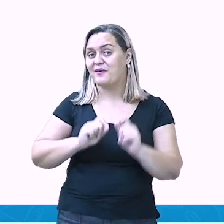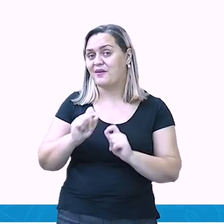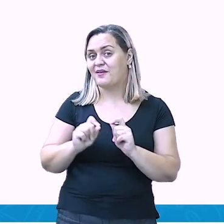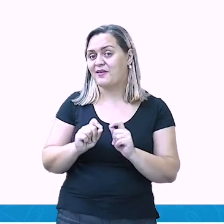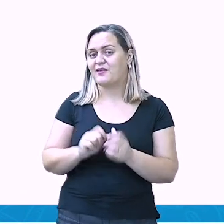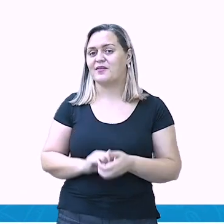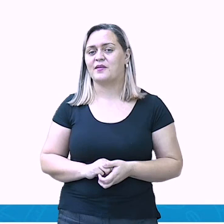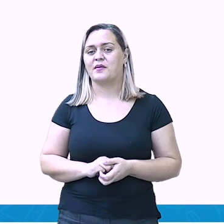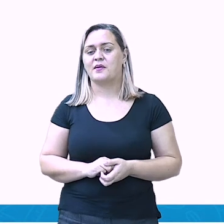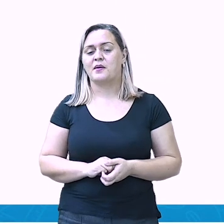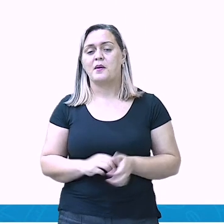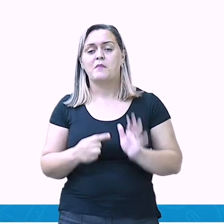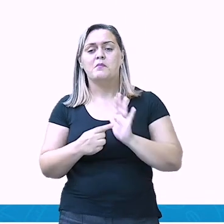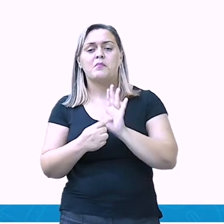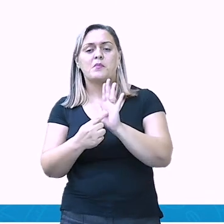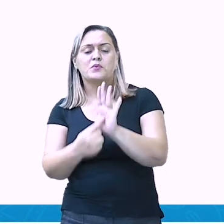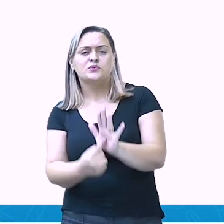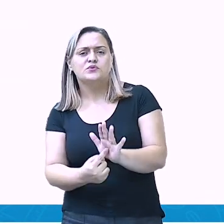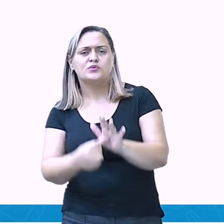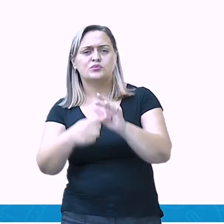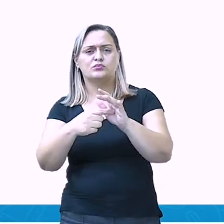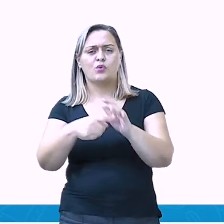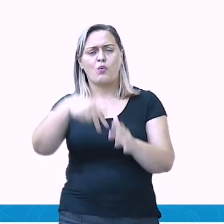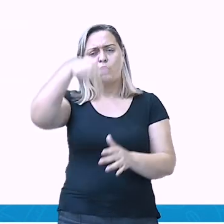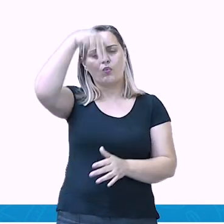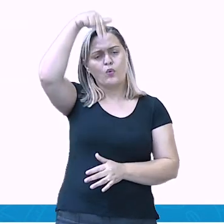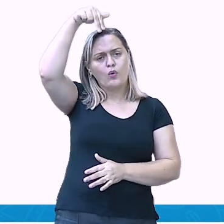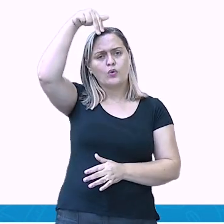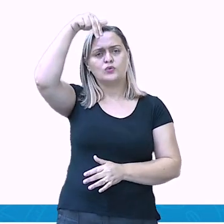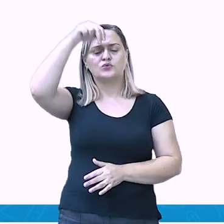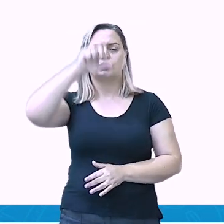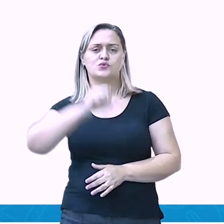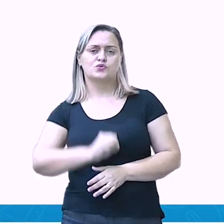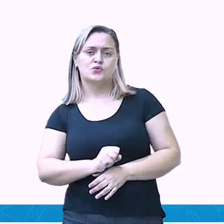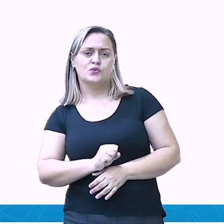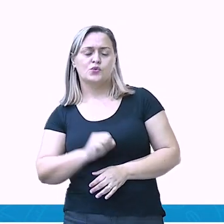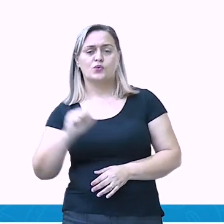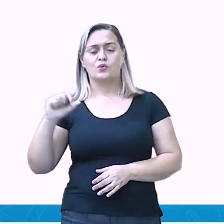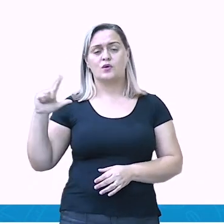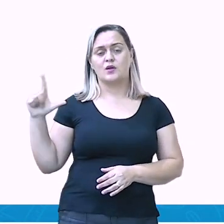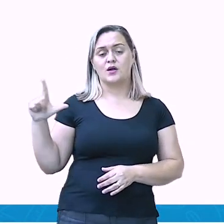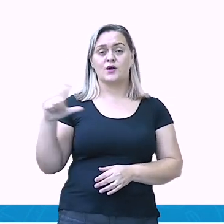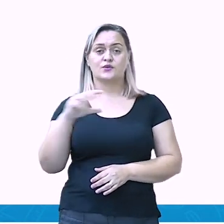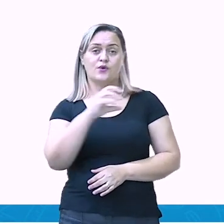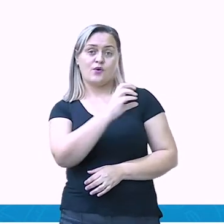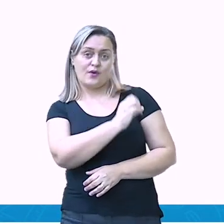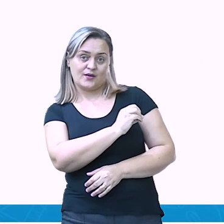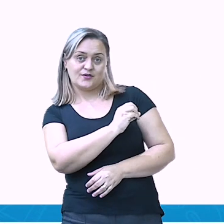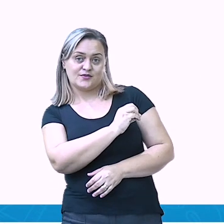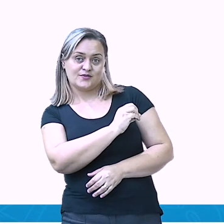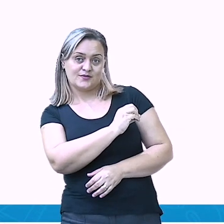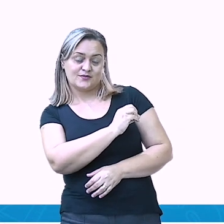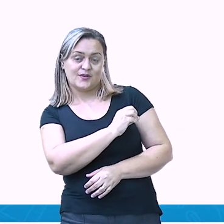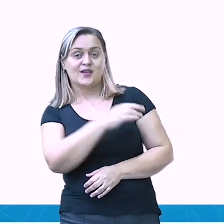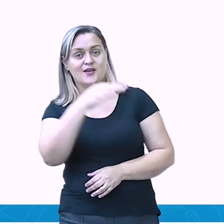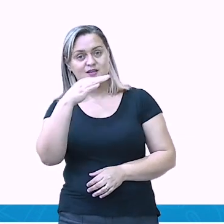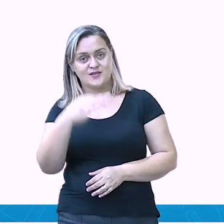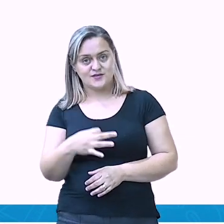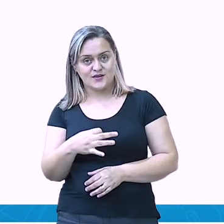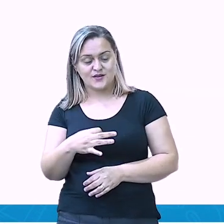e, consequentemente, os demais pontos cardeais. Ela pode apresentar-se como uma rosa dos